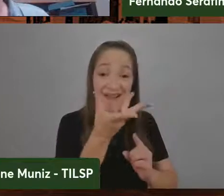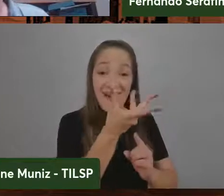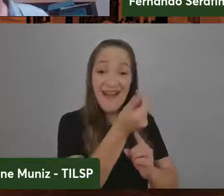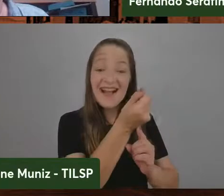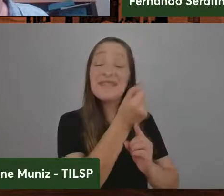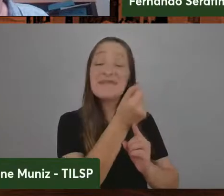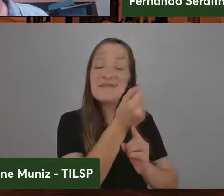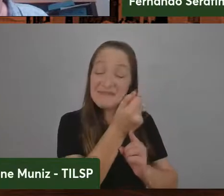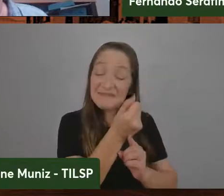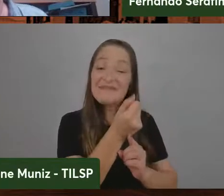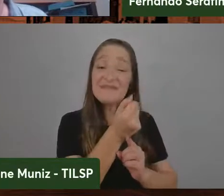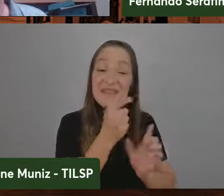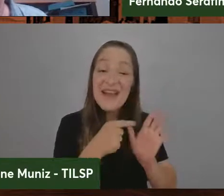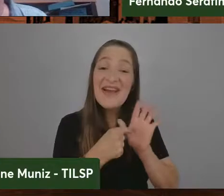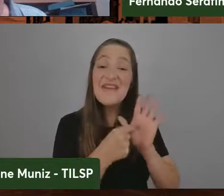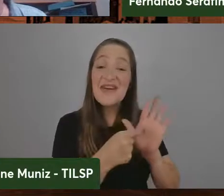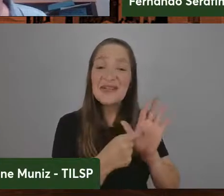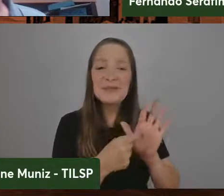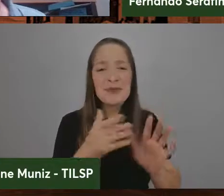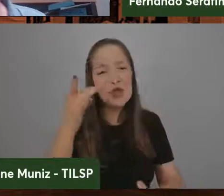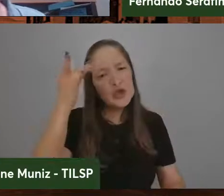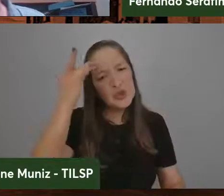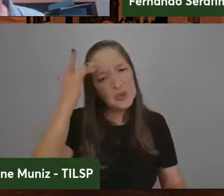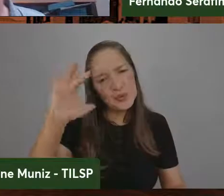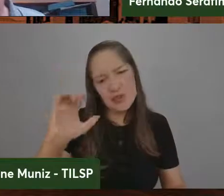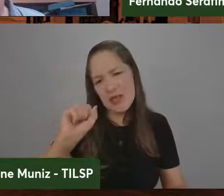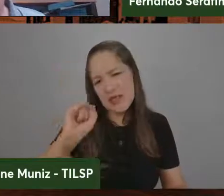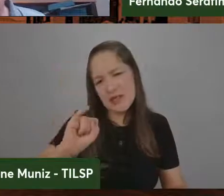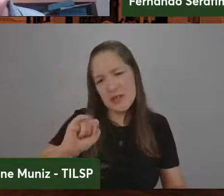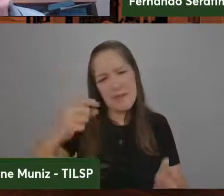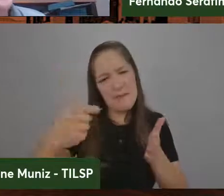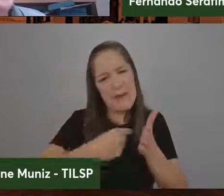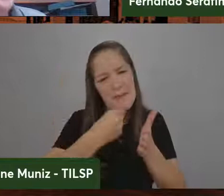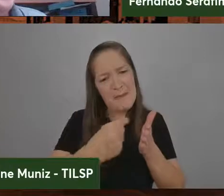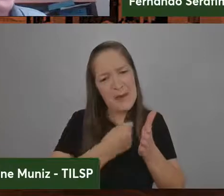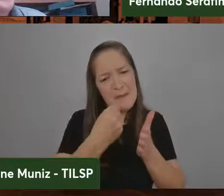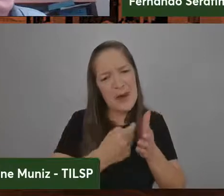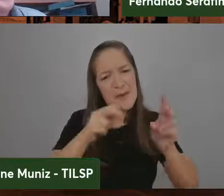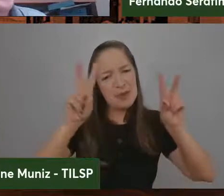ler, viu, Fernando, as perguntas sobre Dois Irmãos. Eu não sei, é melhor...